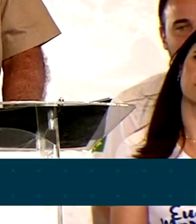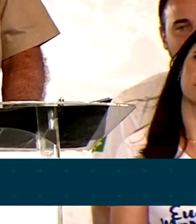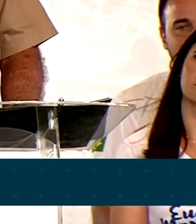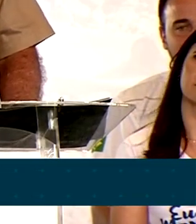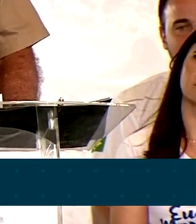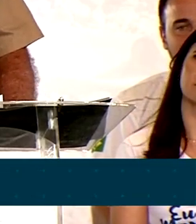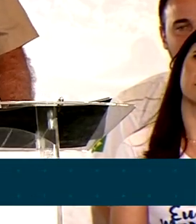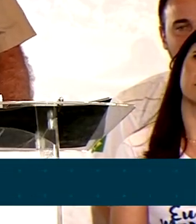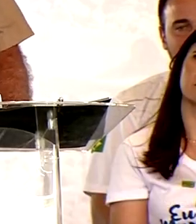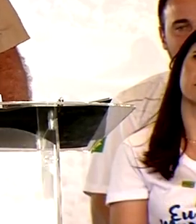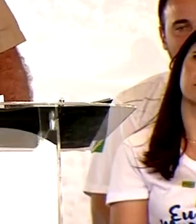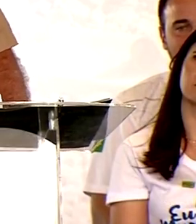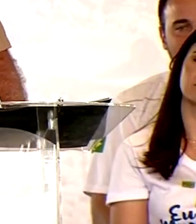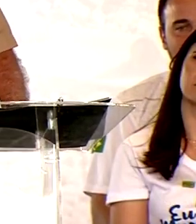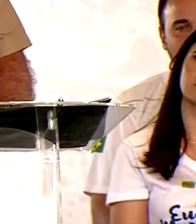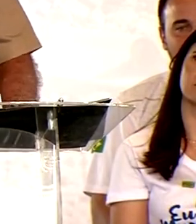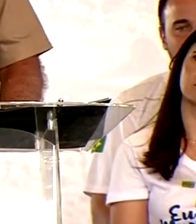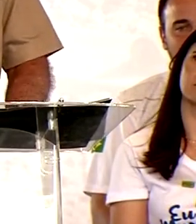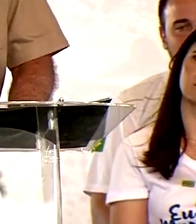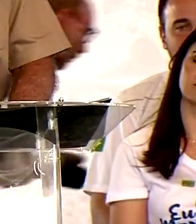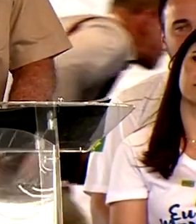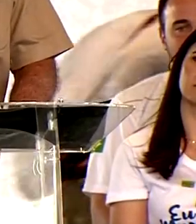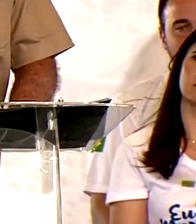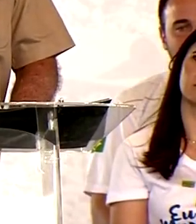prontos para exportar para fora do nosso Brasil. A a RICO,